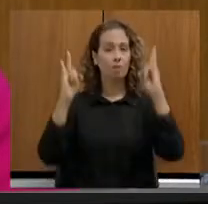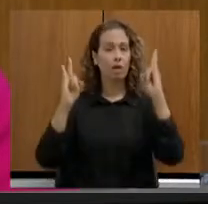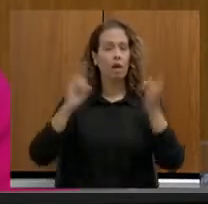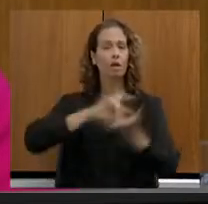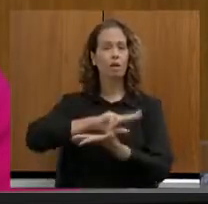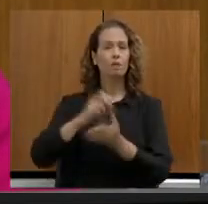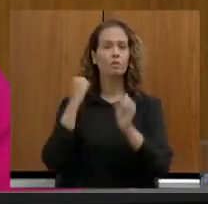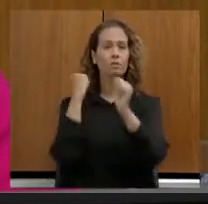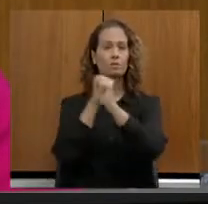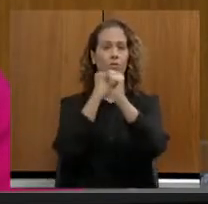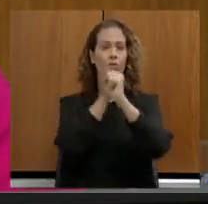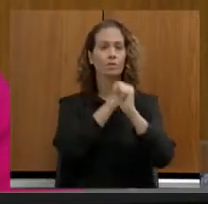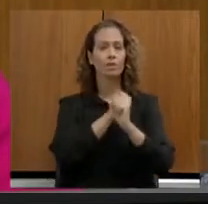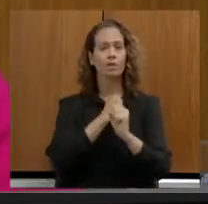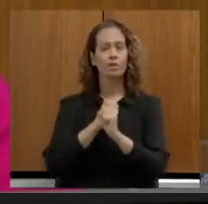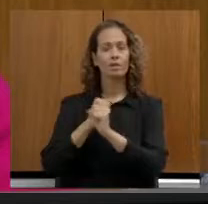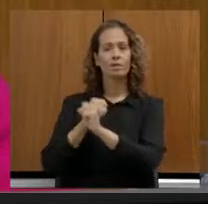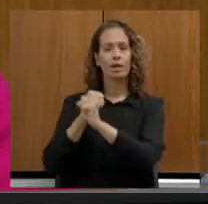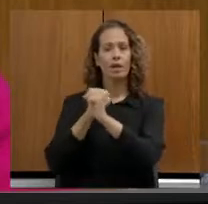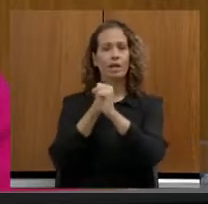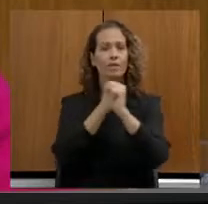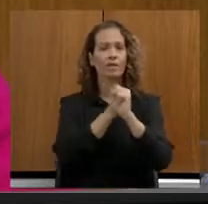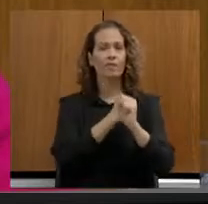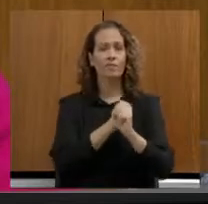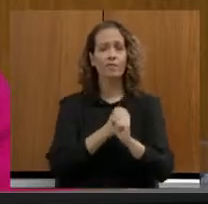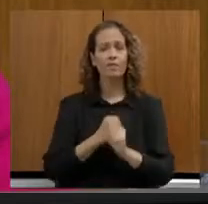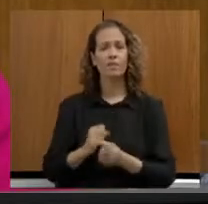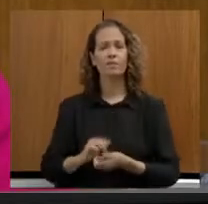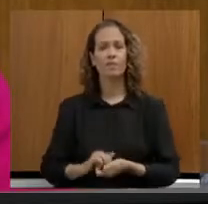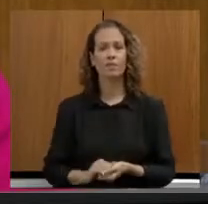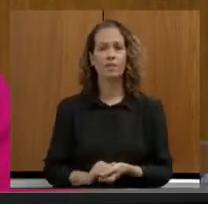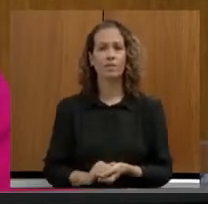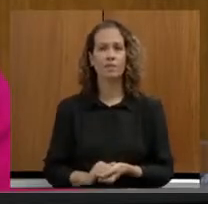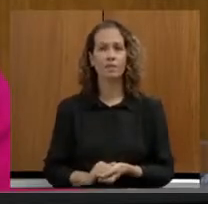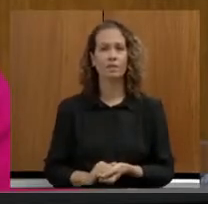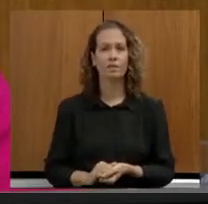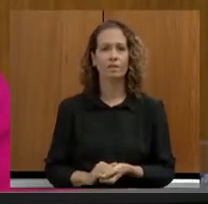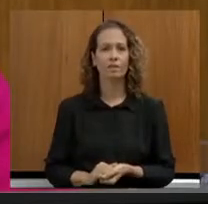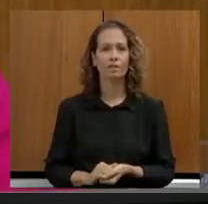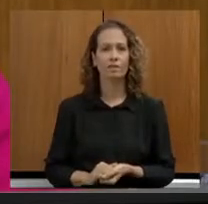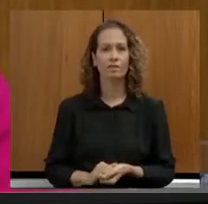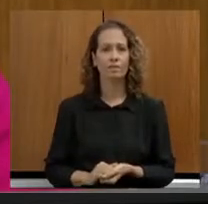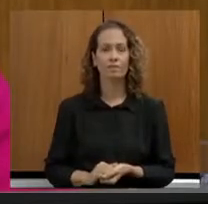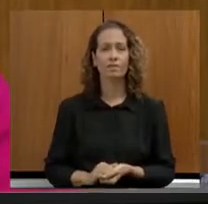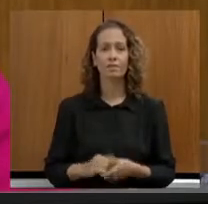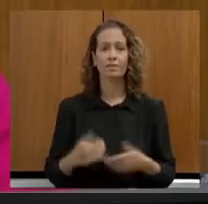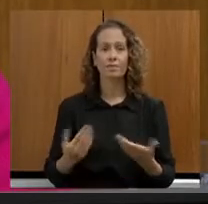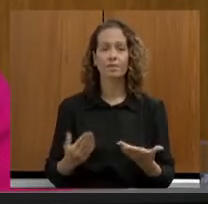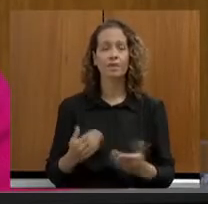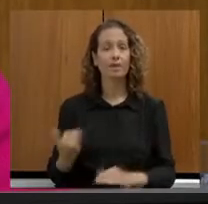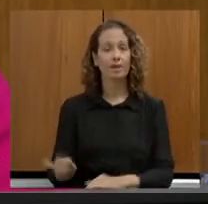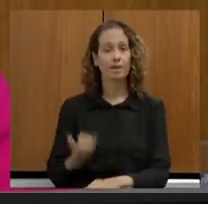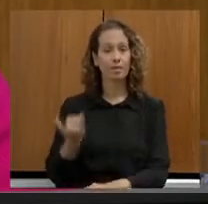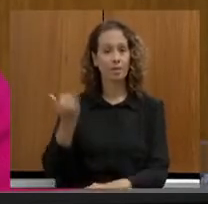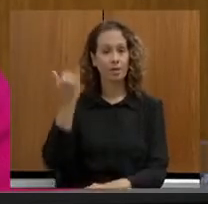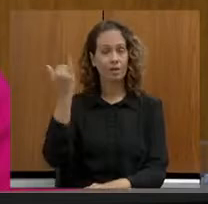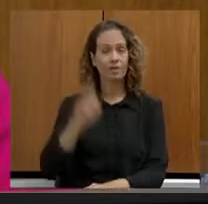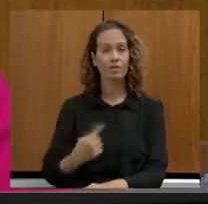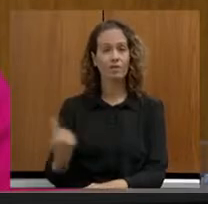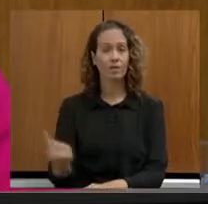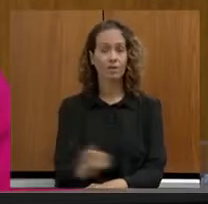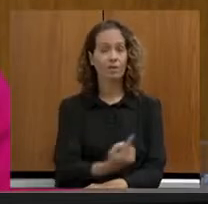nós a maior obra de uma universidade da educação são seus trabalhadores e trabalhadoras e é importante a gente